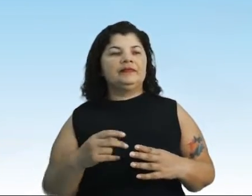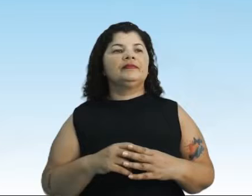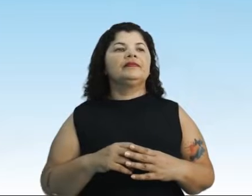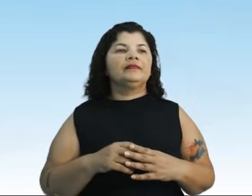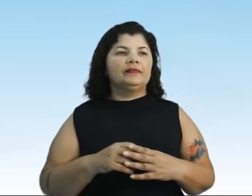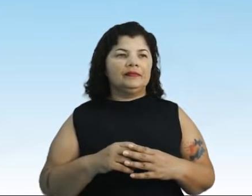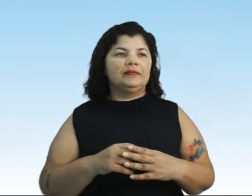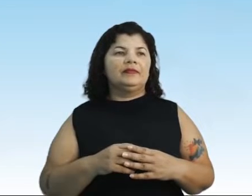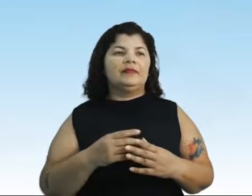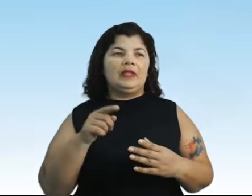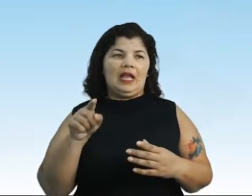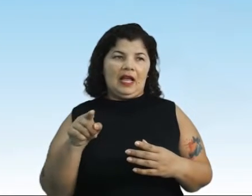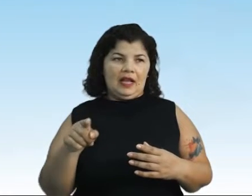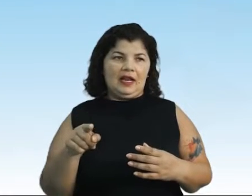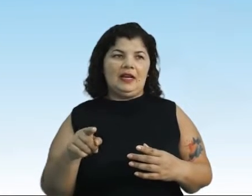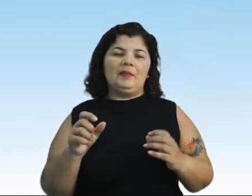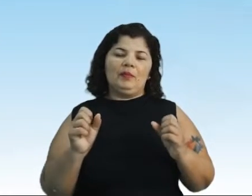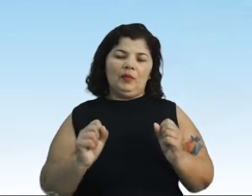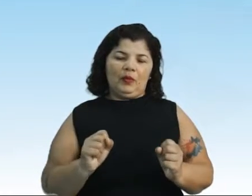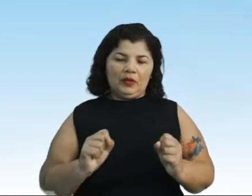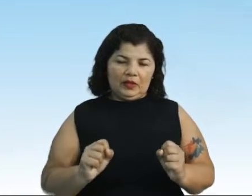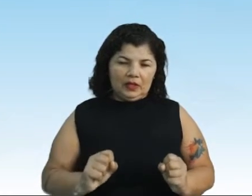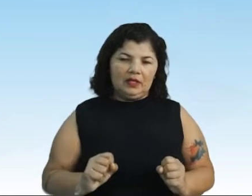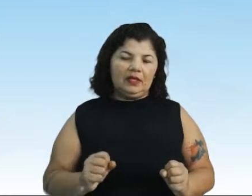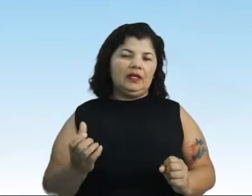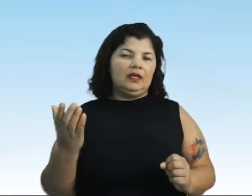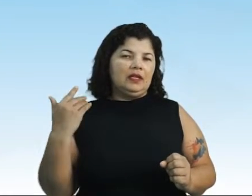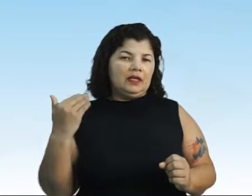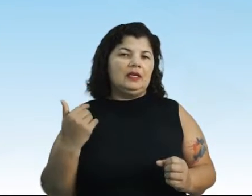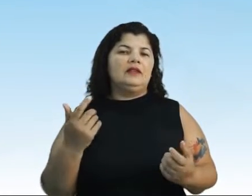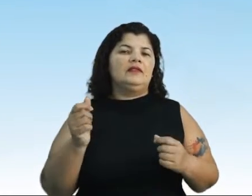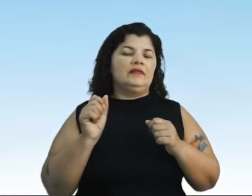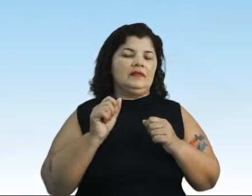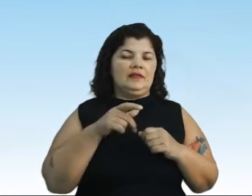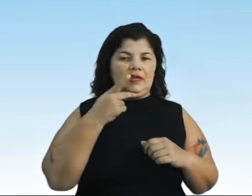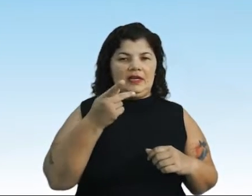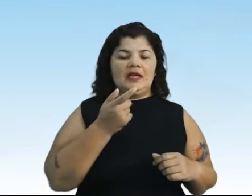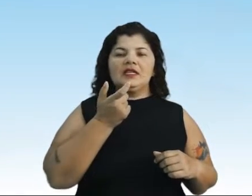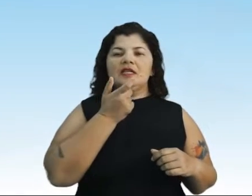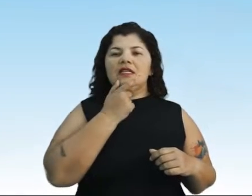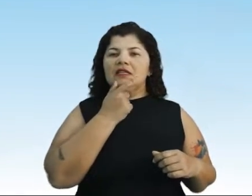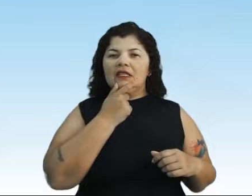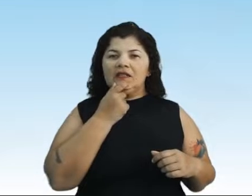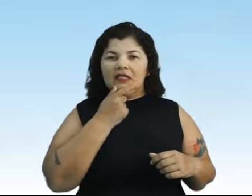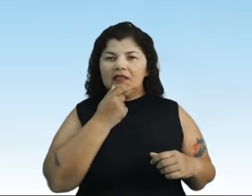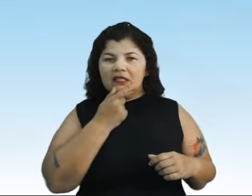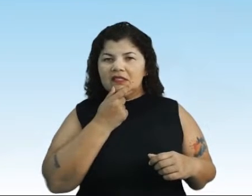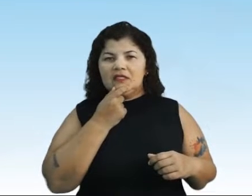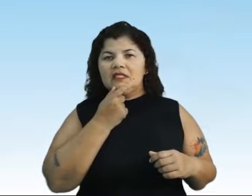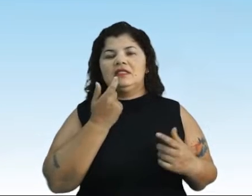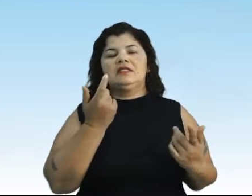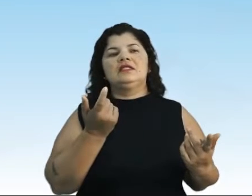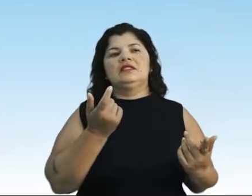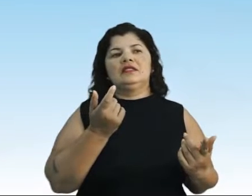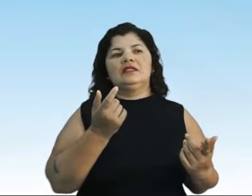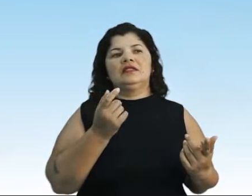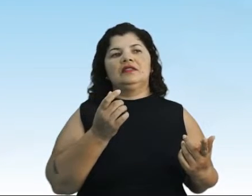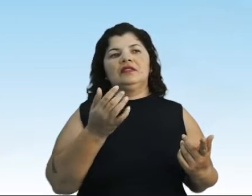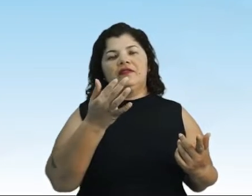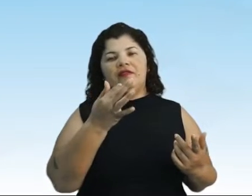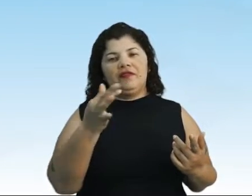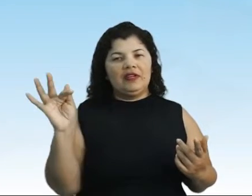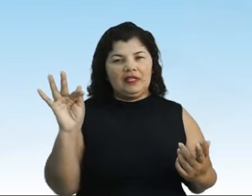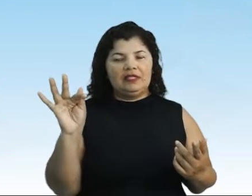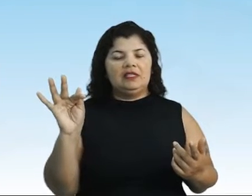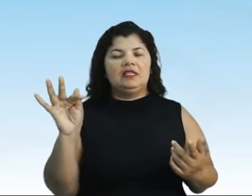child. Ela podia, né? Ela conseguia, ela sabia falar inglês quando ela francês, perdão, quando